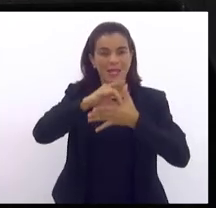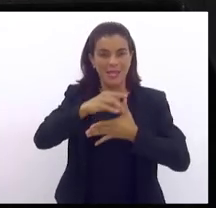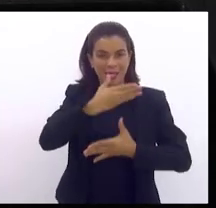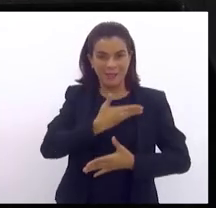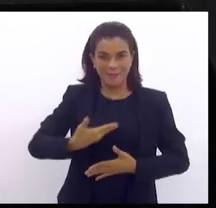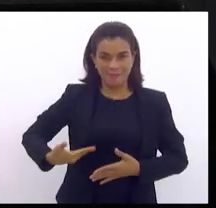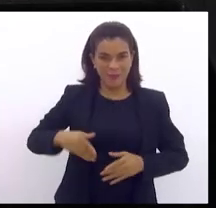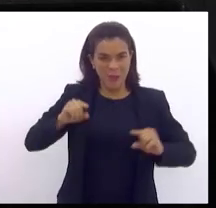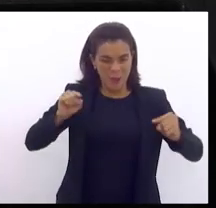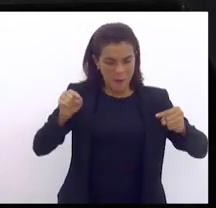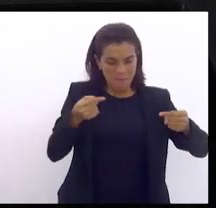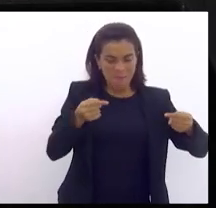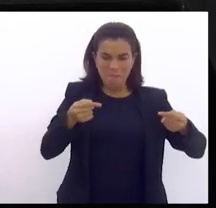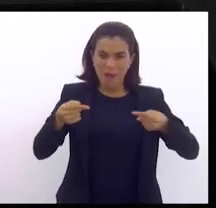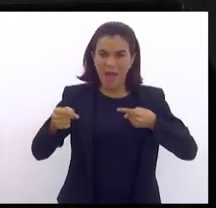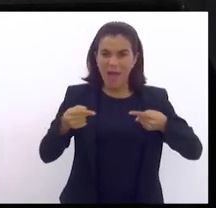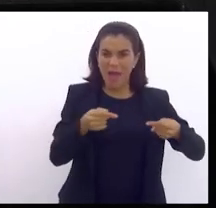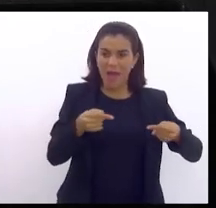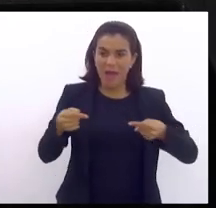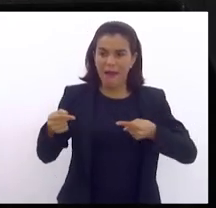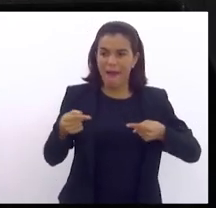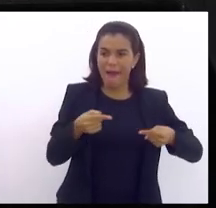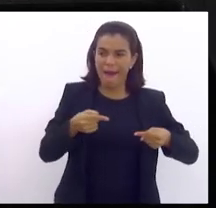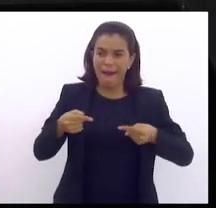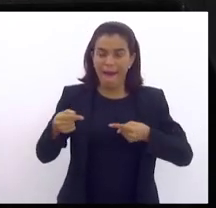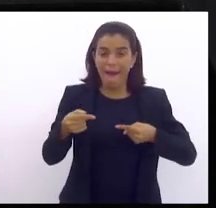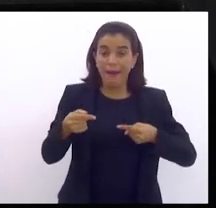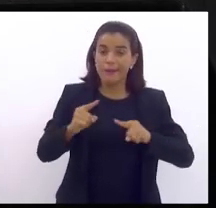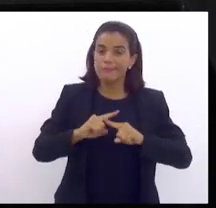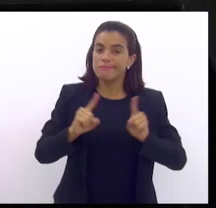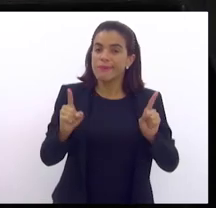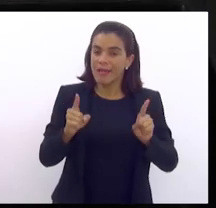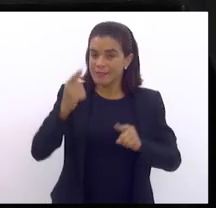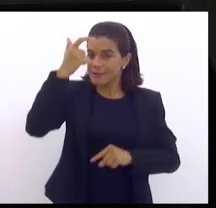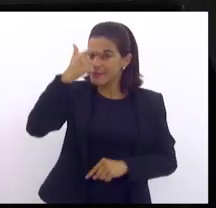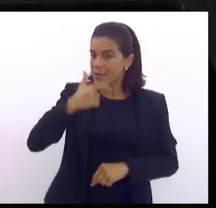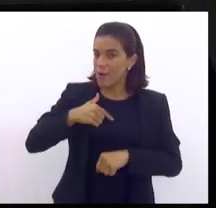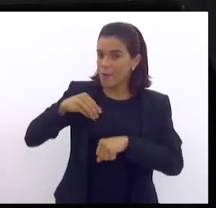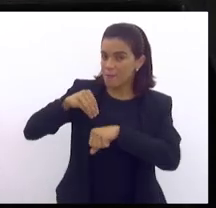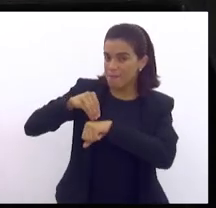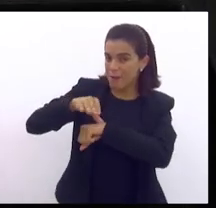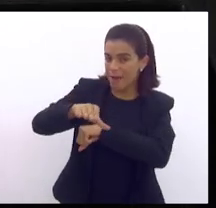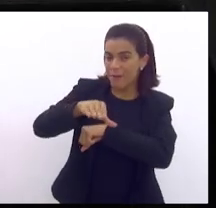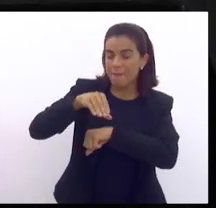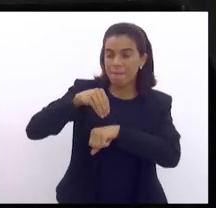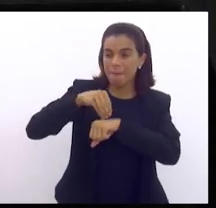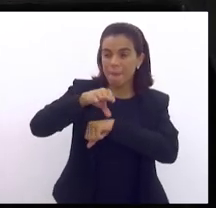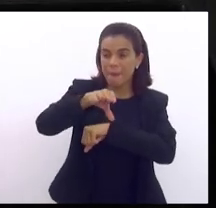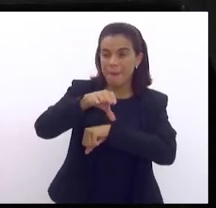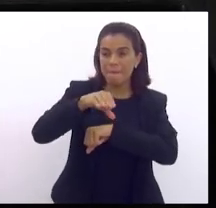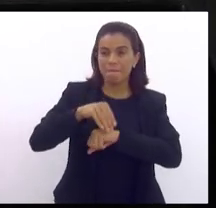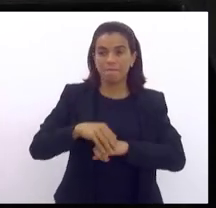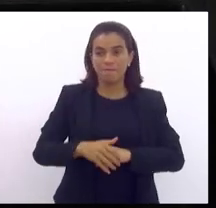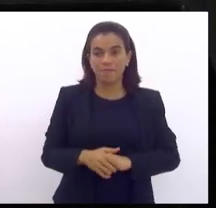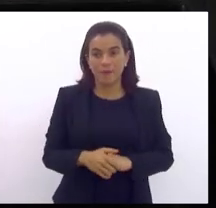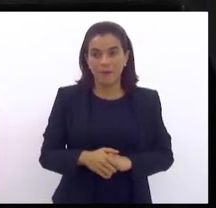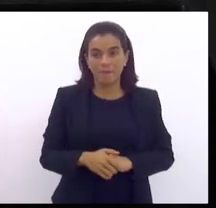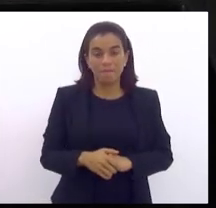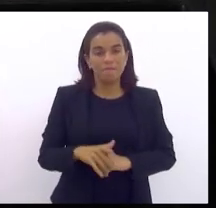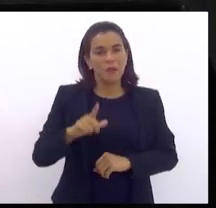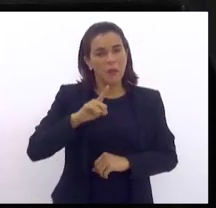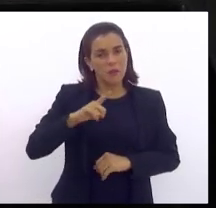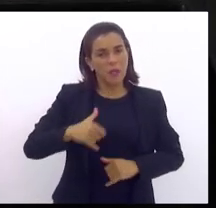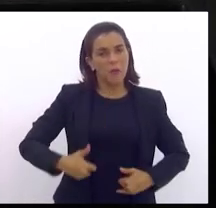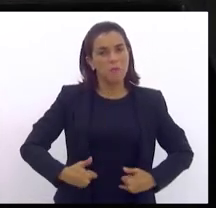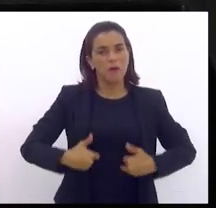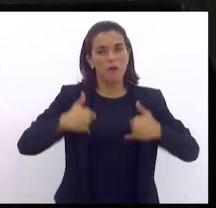tivemos embates aqui, mas eu quero aqui dizer que eu tenho uma honra